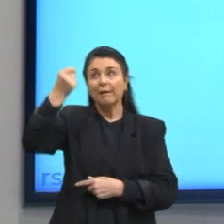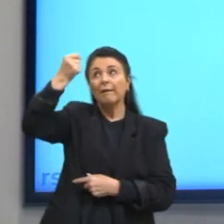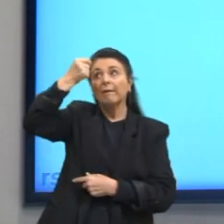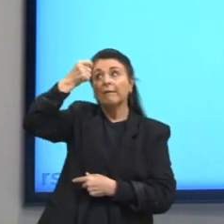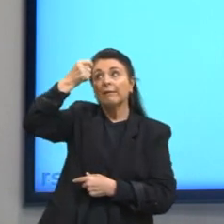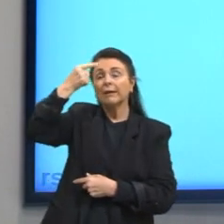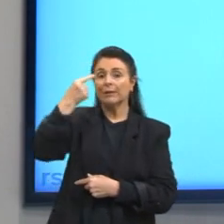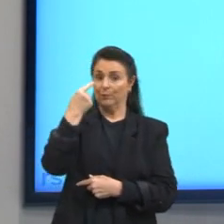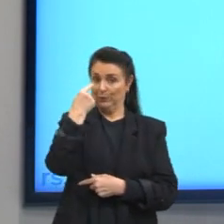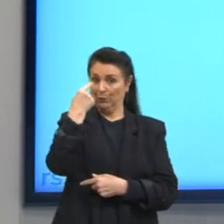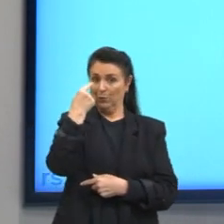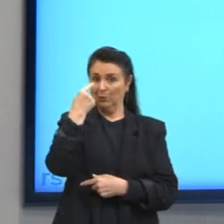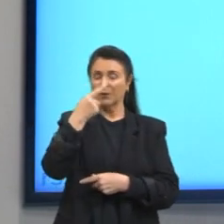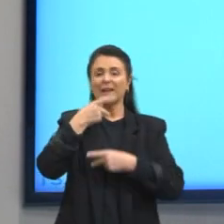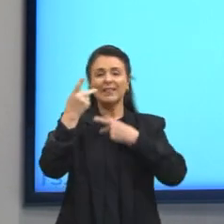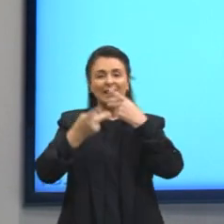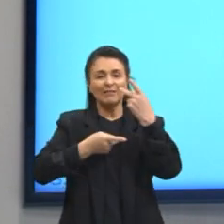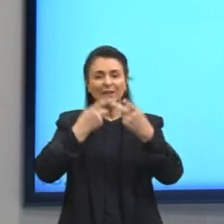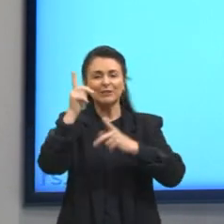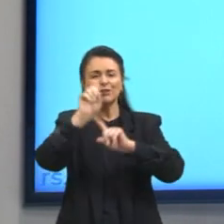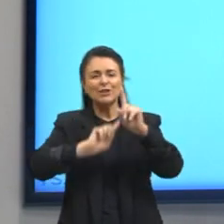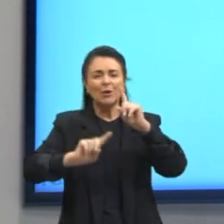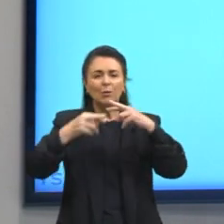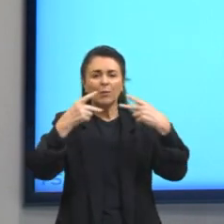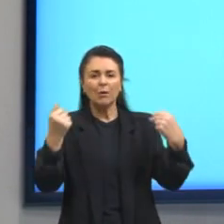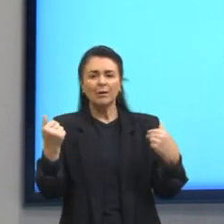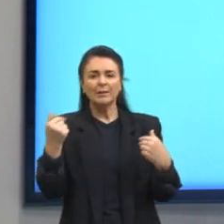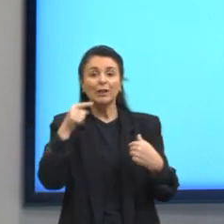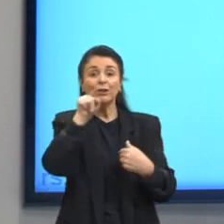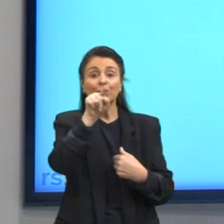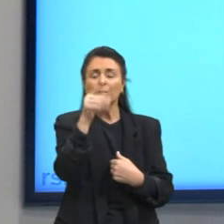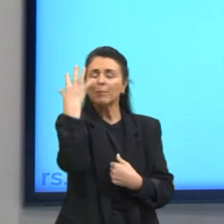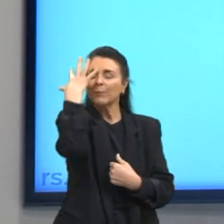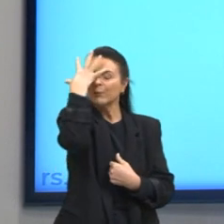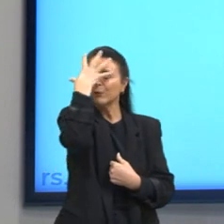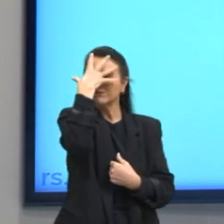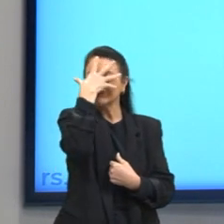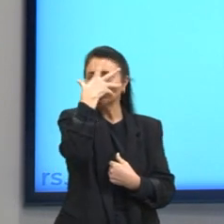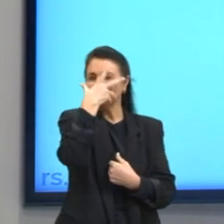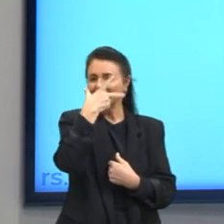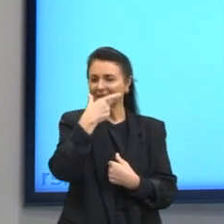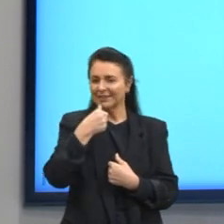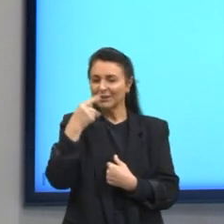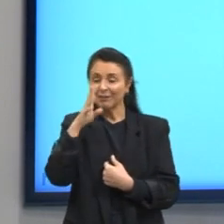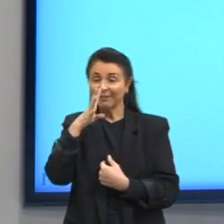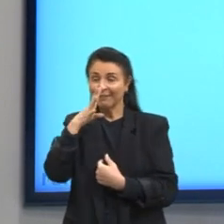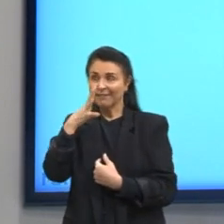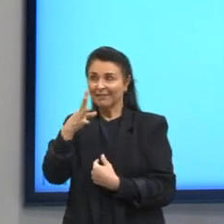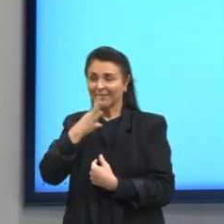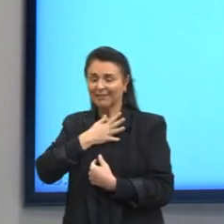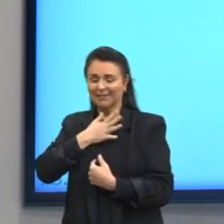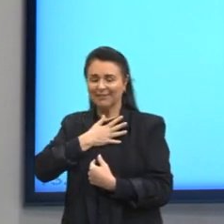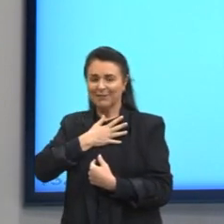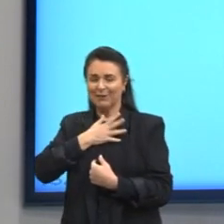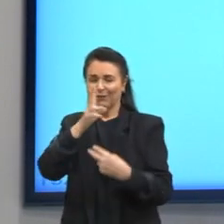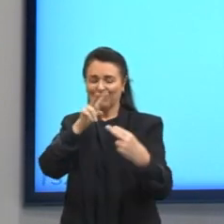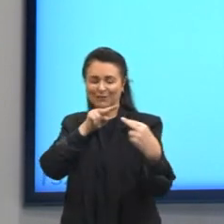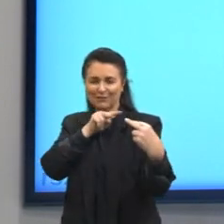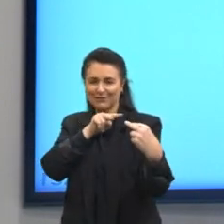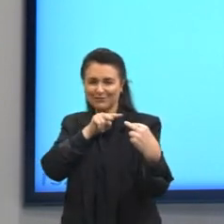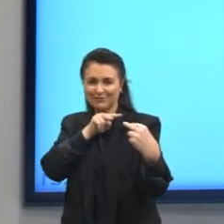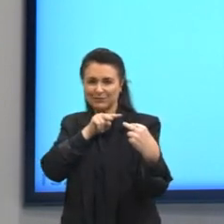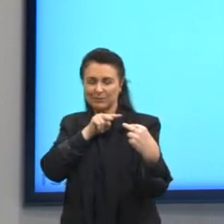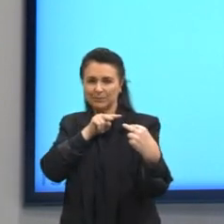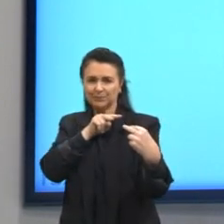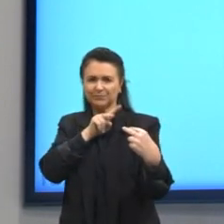para os olhos a gente tá falando né de você é muito bonita você encanta os meus olhos já não é